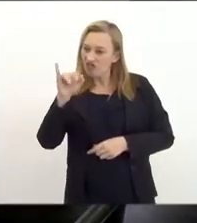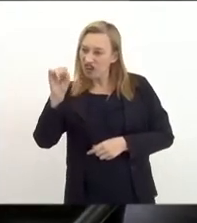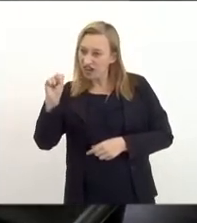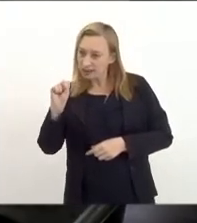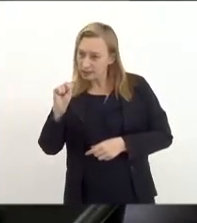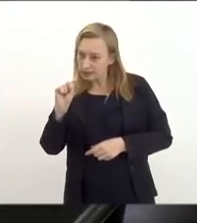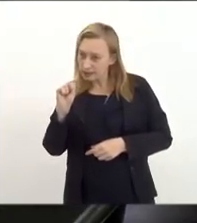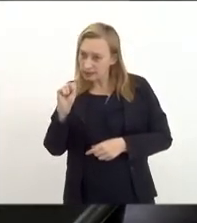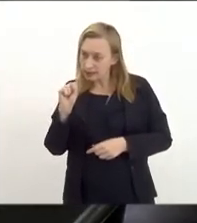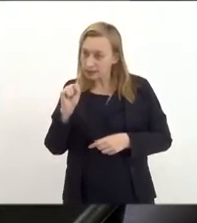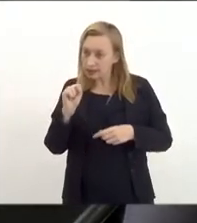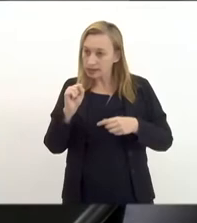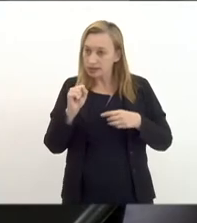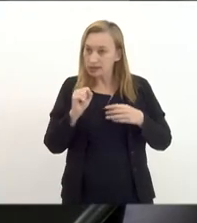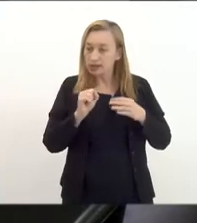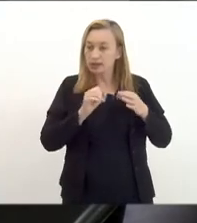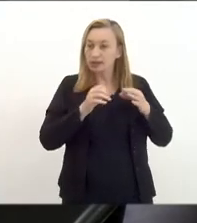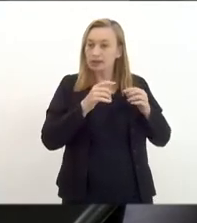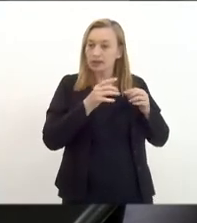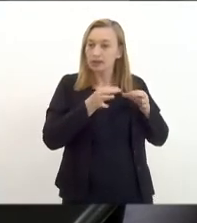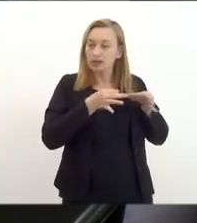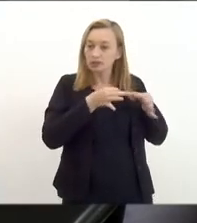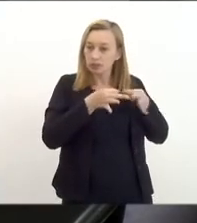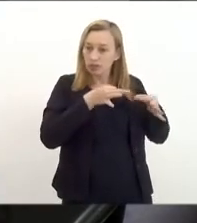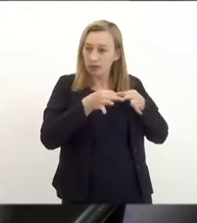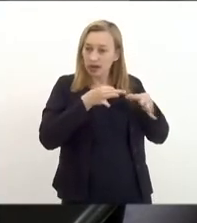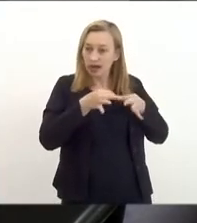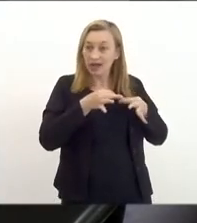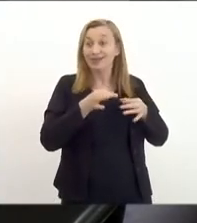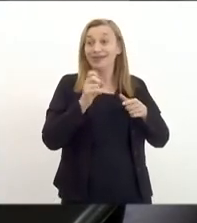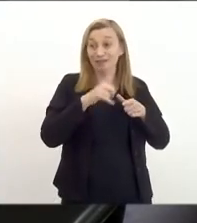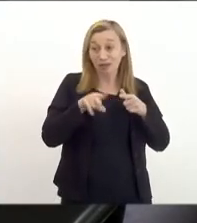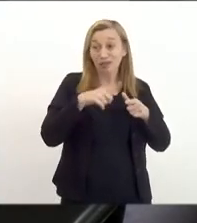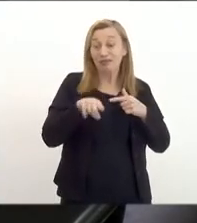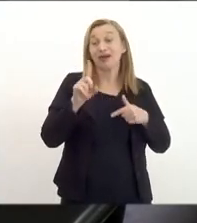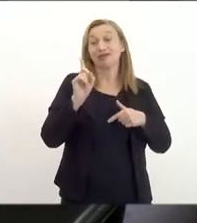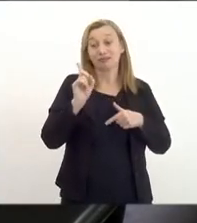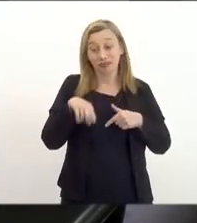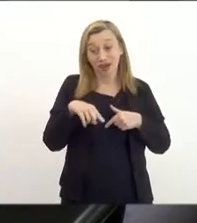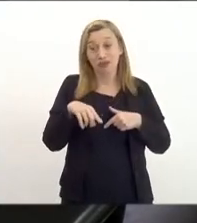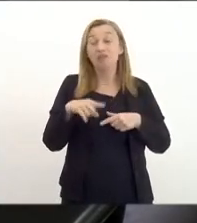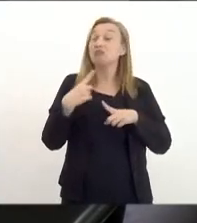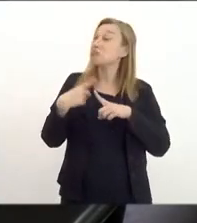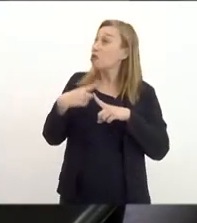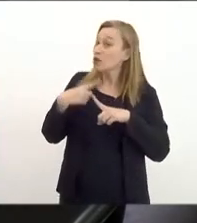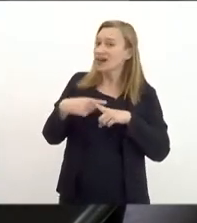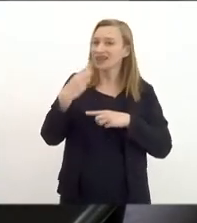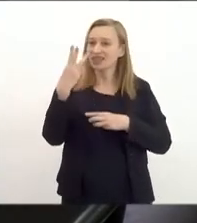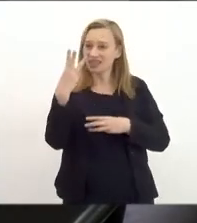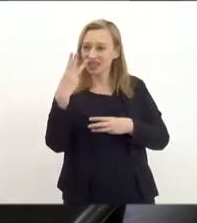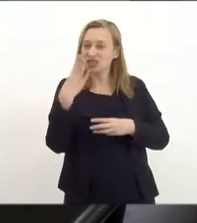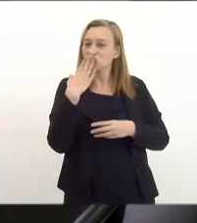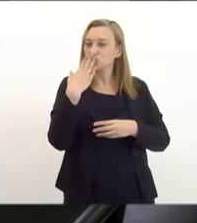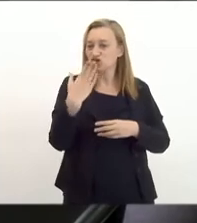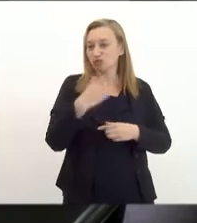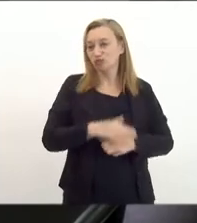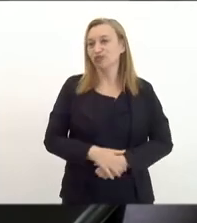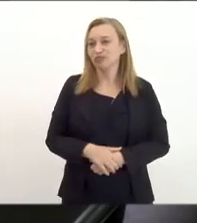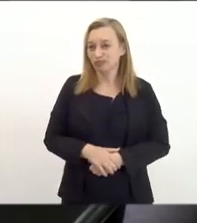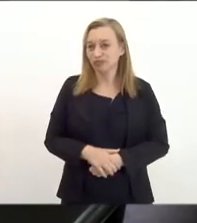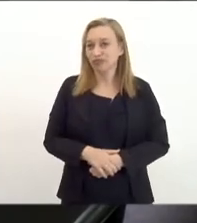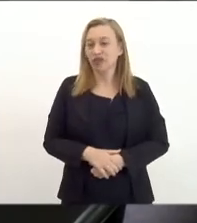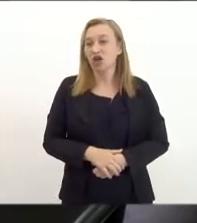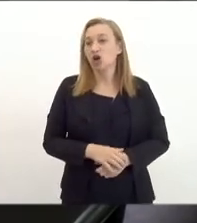e são extremamente problemáticos porque basicamente a gente tem três tipos de tipologia